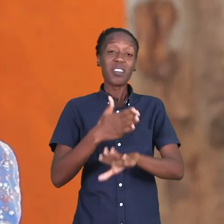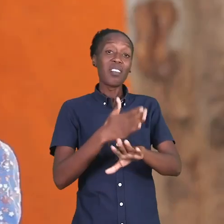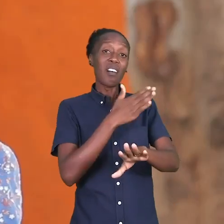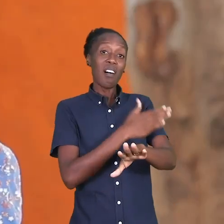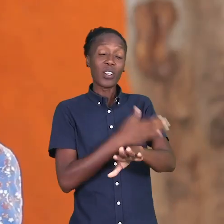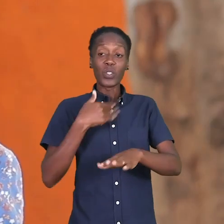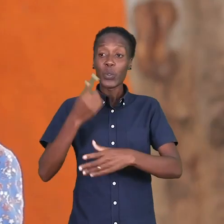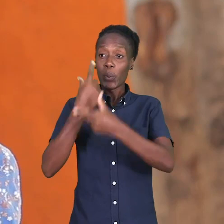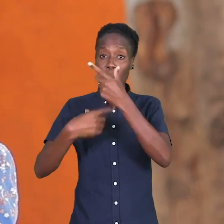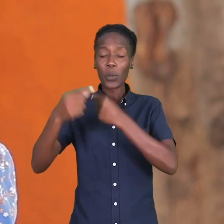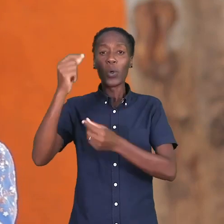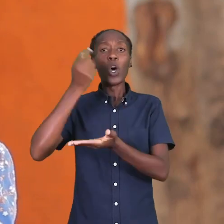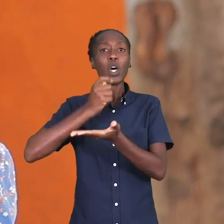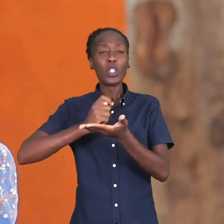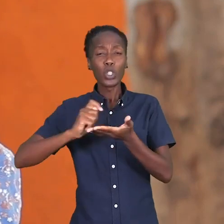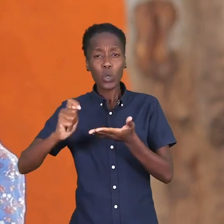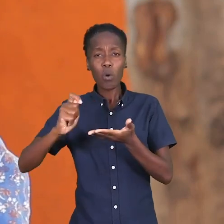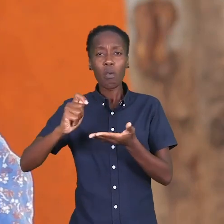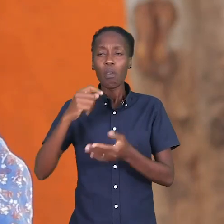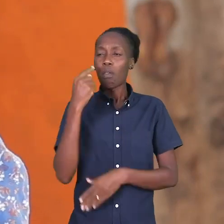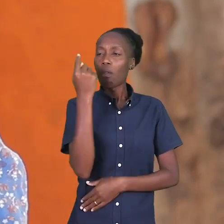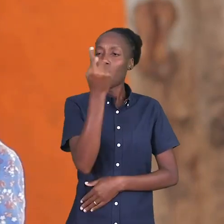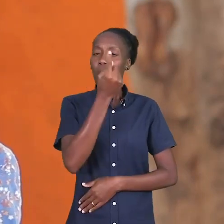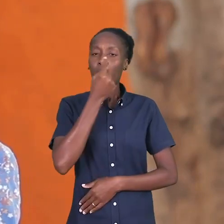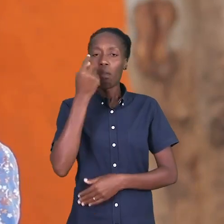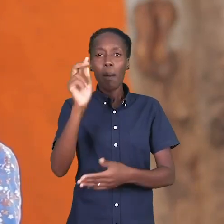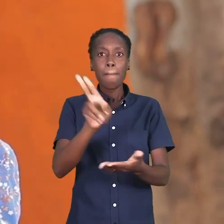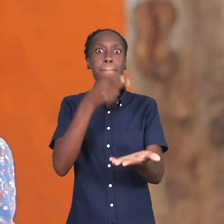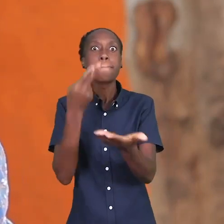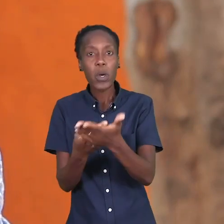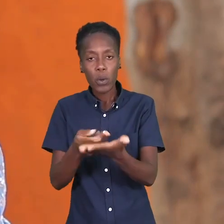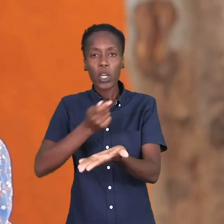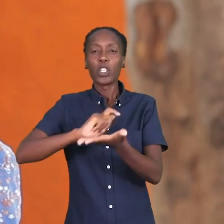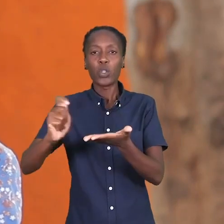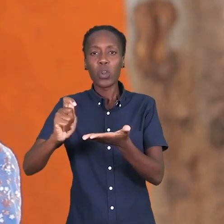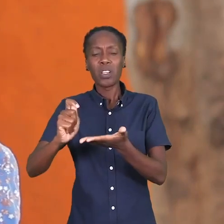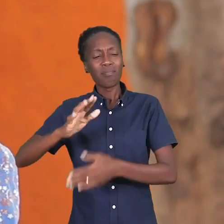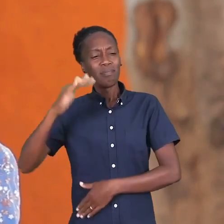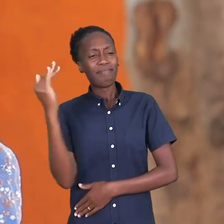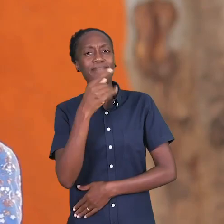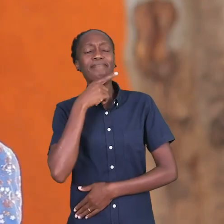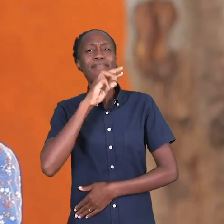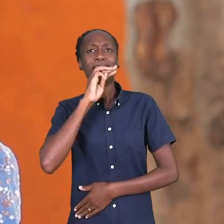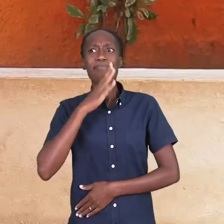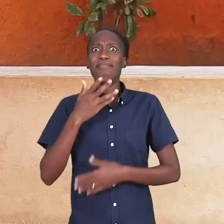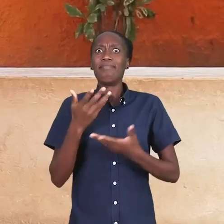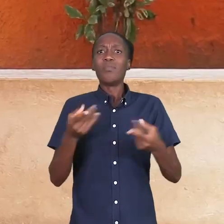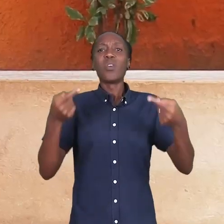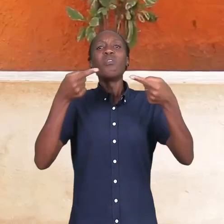espírito não me deixava. Às vezes, quando ia para a escola, desmaiava na escola. Às vezes, mandavam chamar meus pais. Era